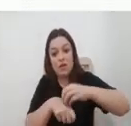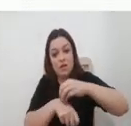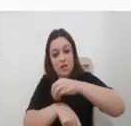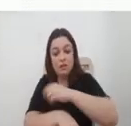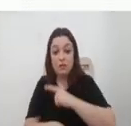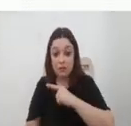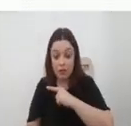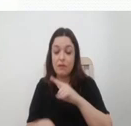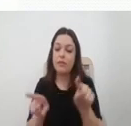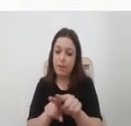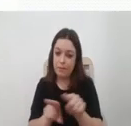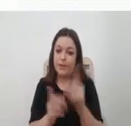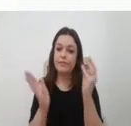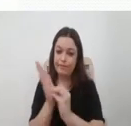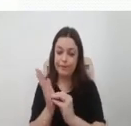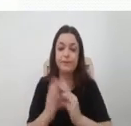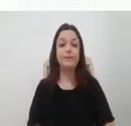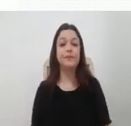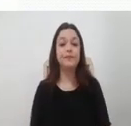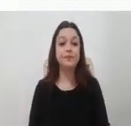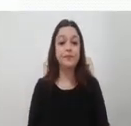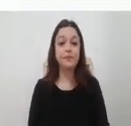pulgas ou carrapatos.